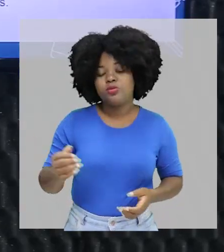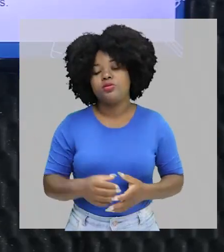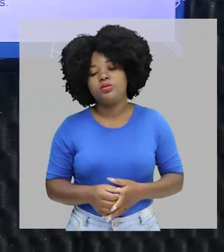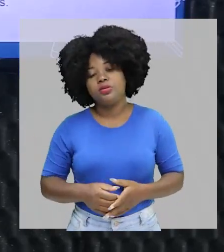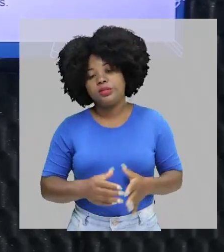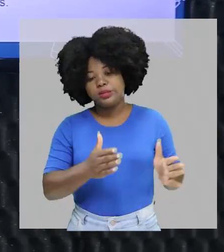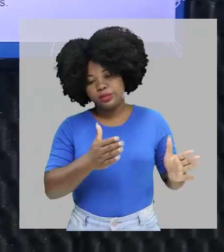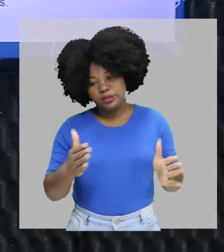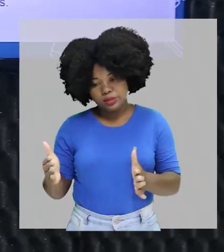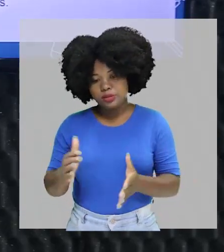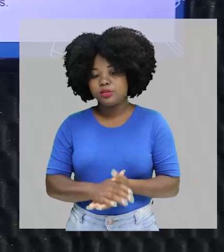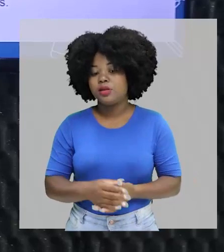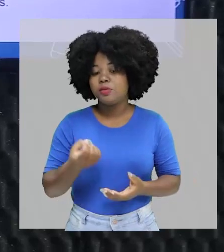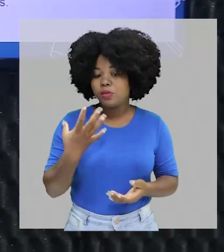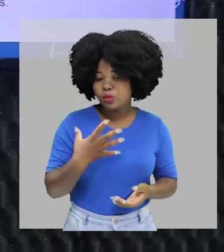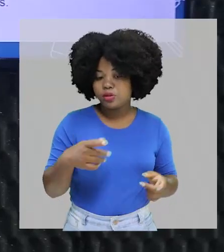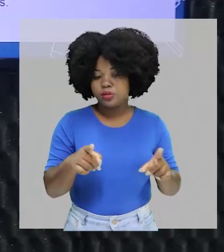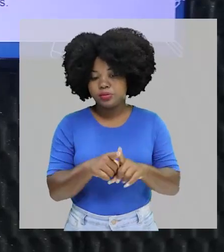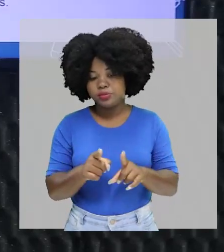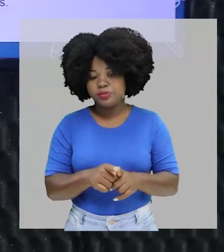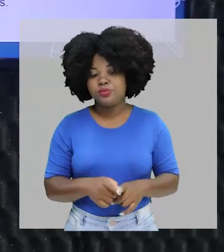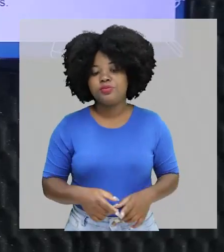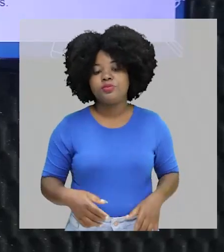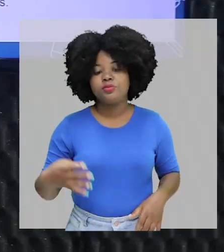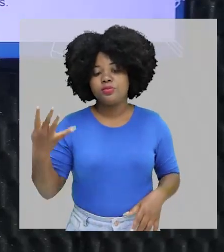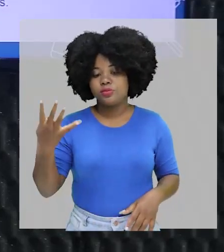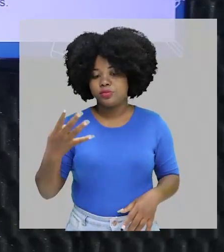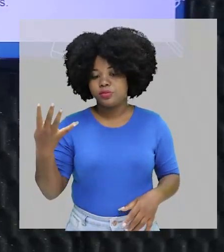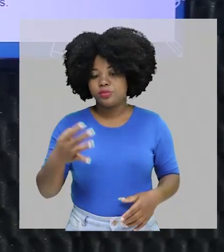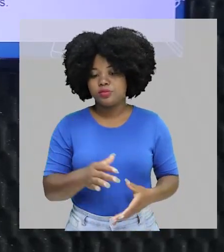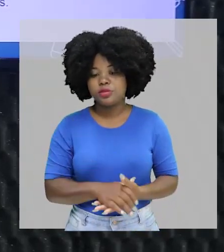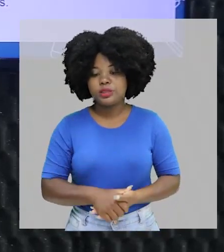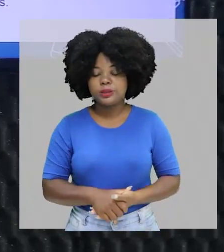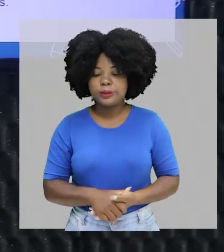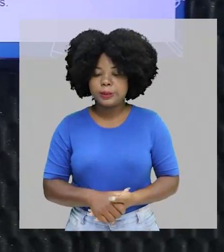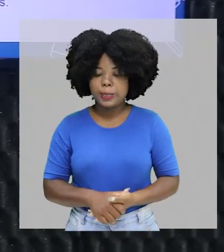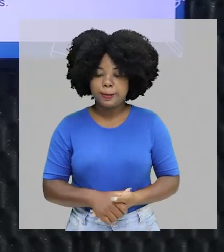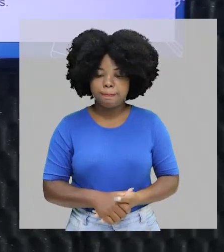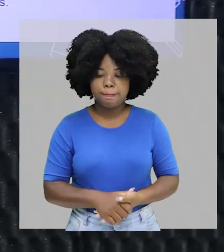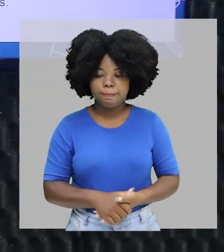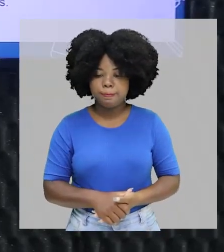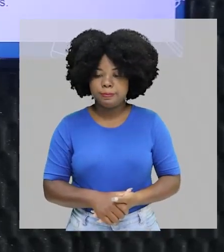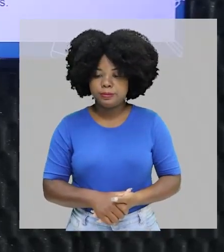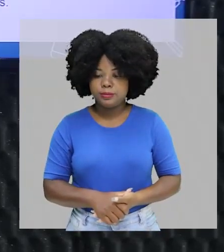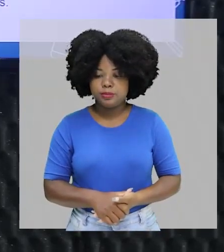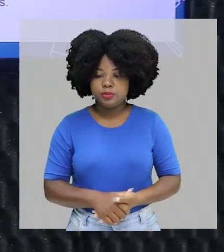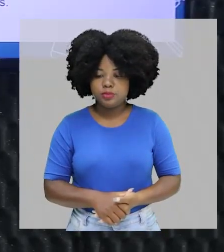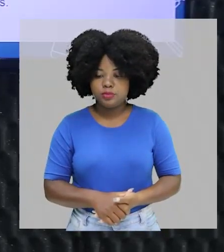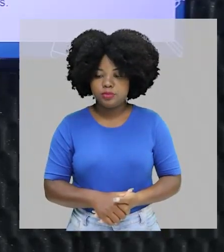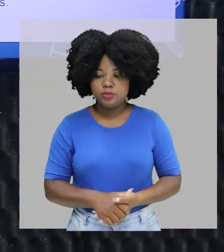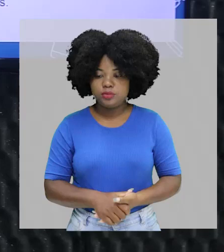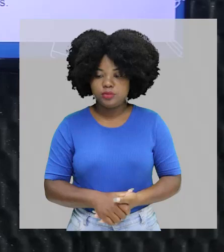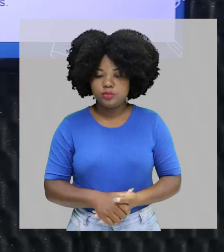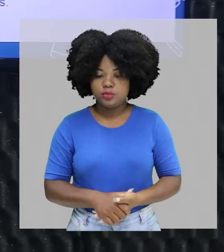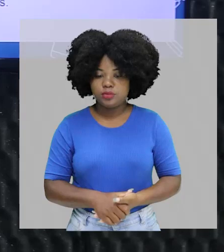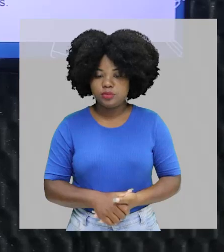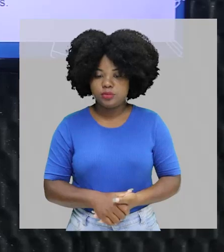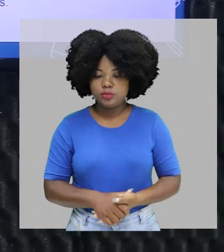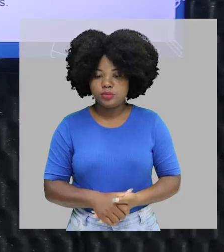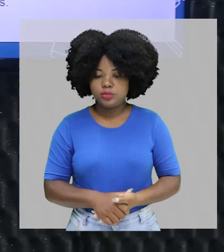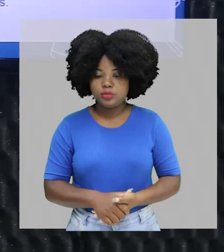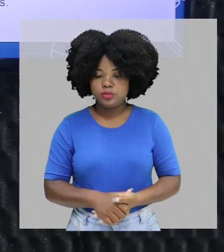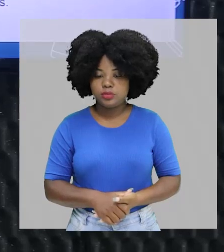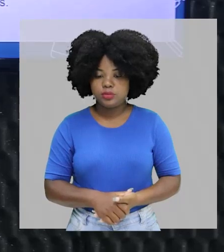procedimento ele é muito grande, ok? E pode contribuir para a qualidade de vida daqueles pacientes em que